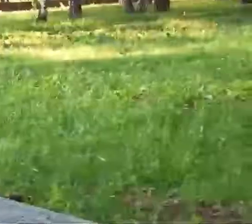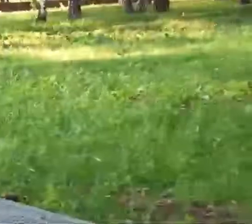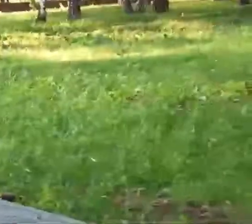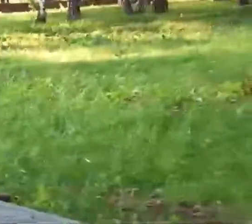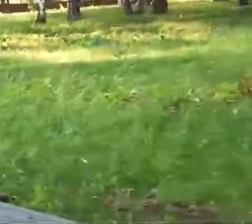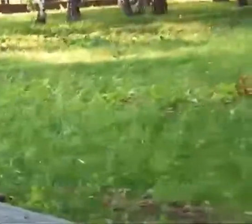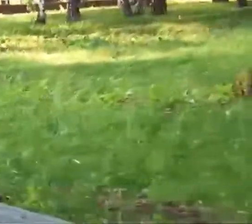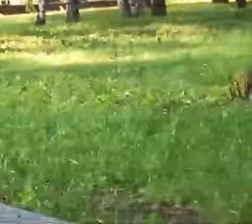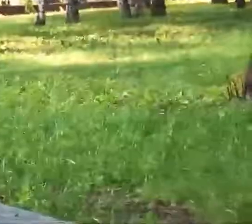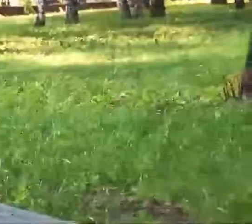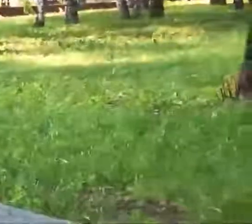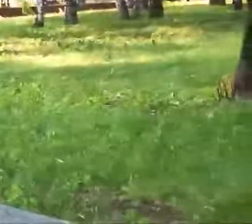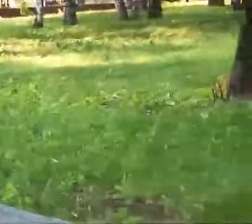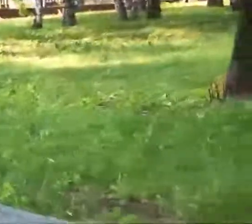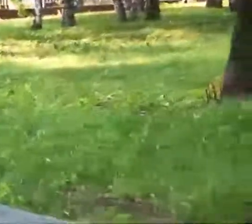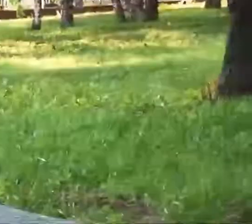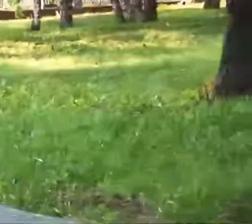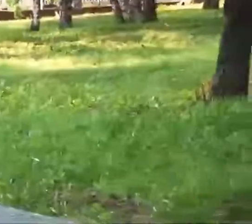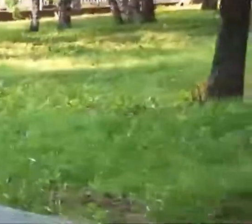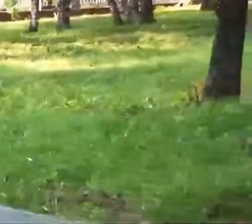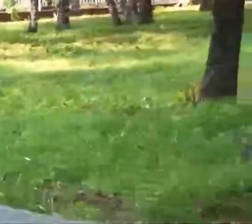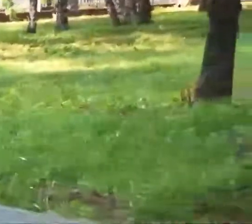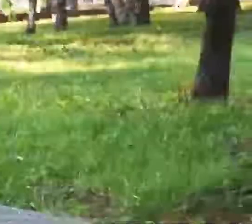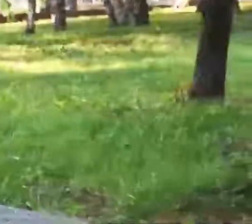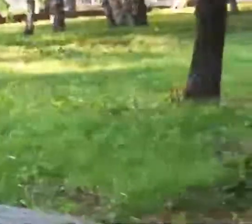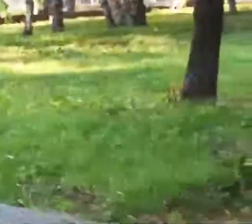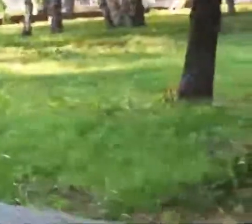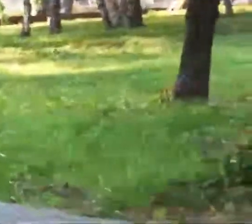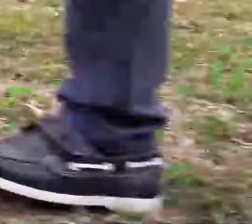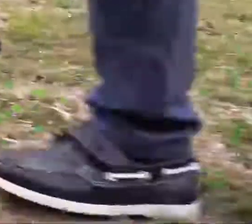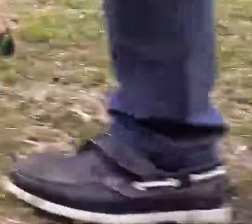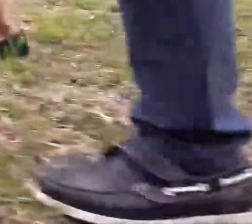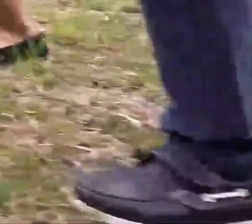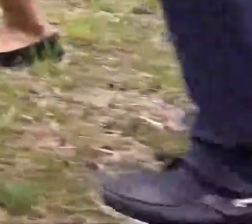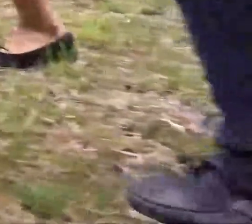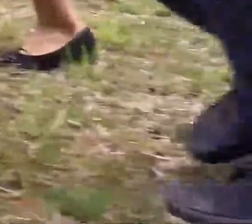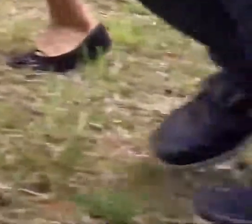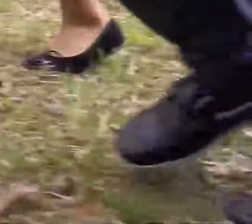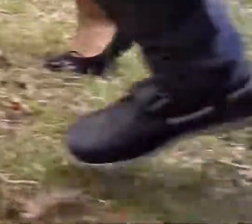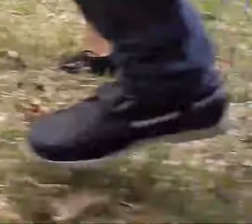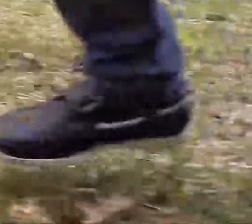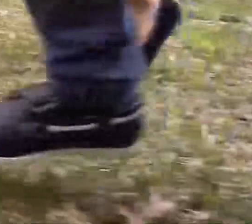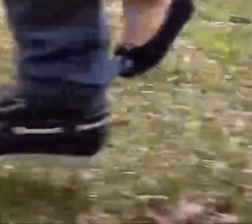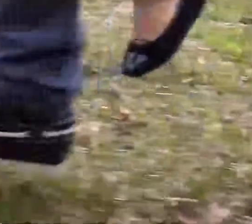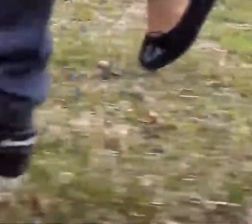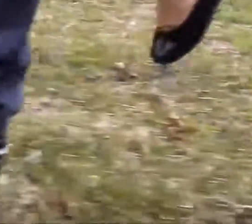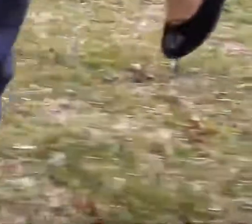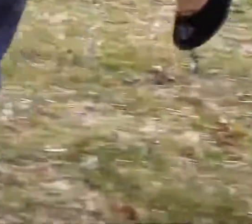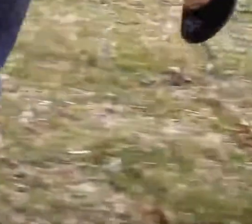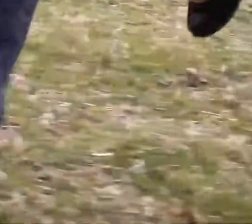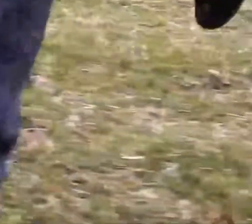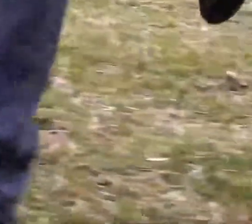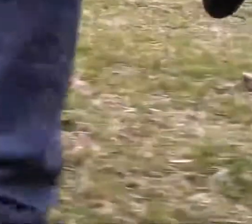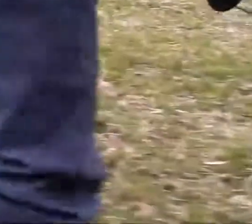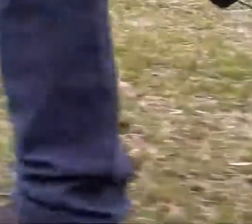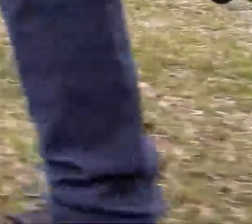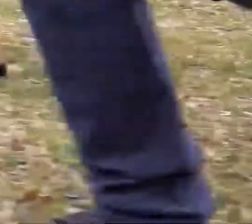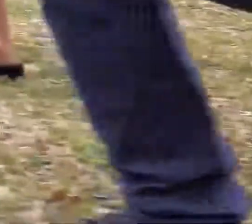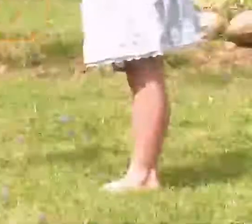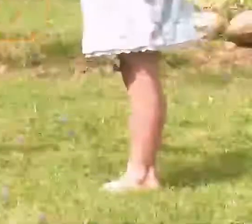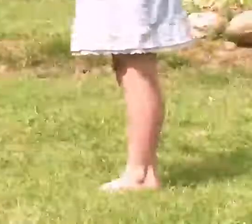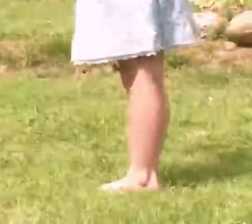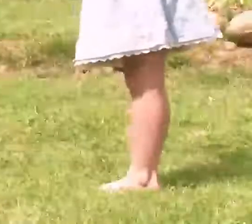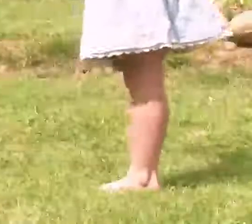mental. Então, estimule seu filho a brincar ao ar livre, praticar alguma atividade física, de preferência algo que ele